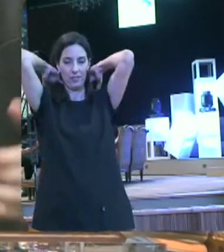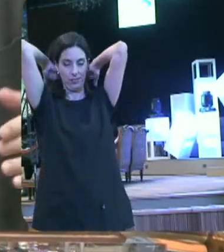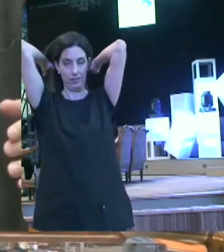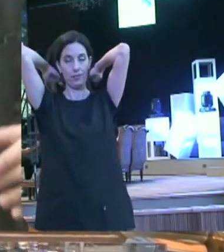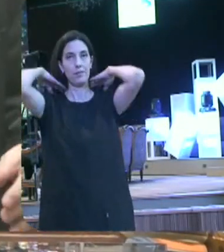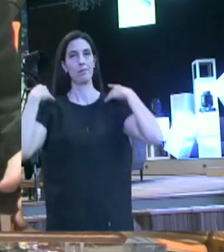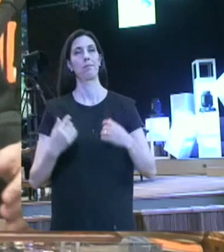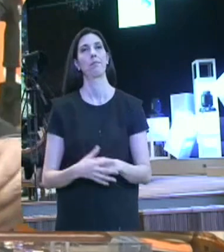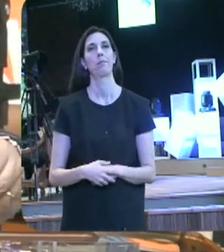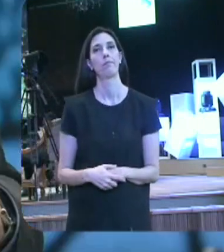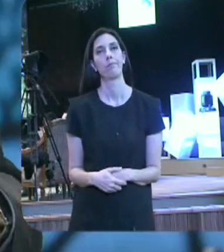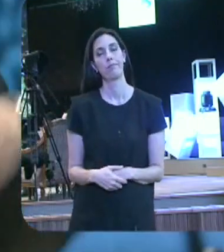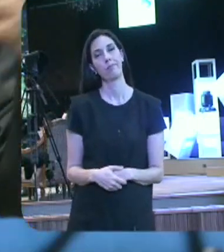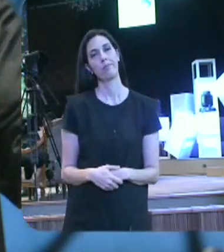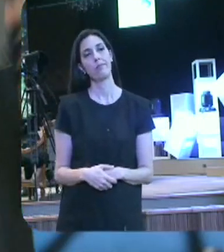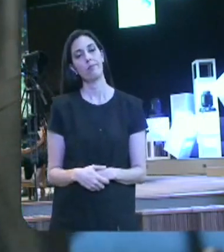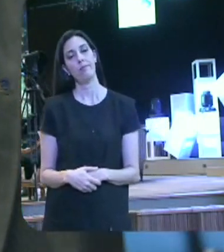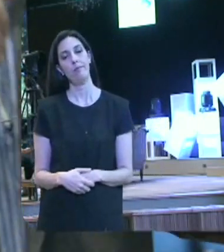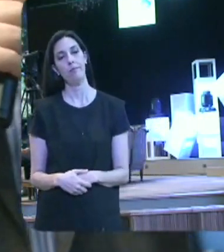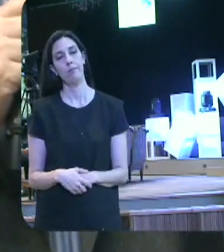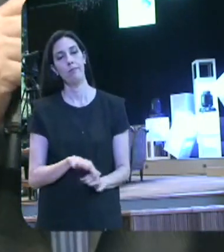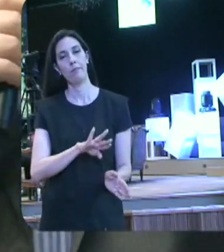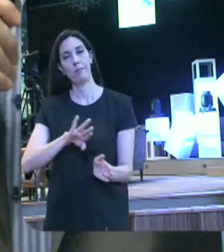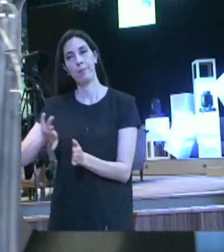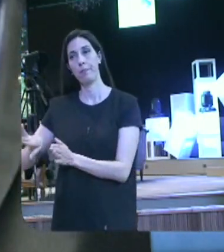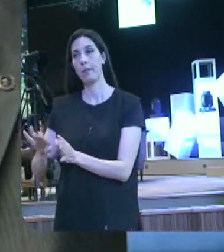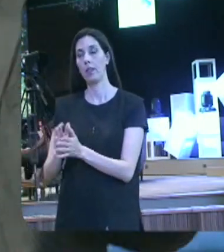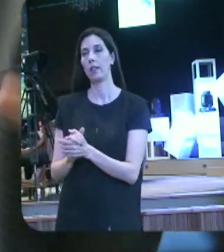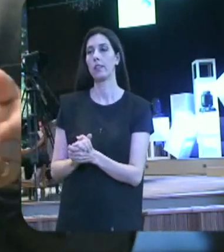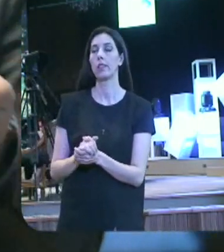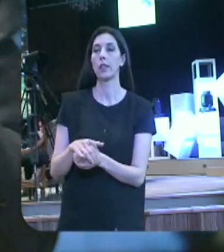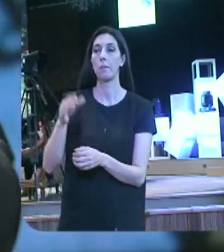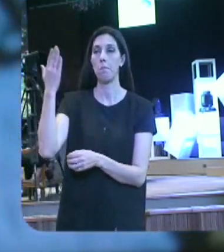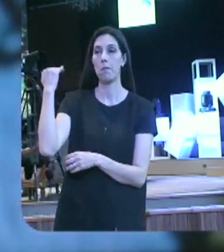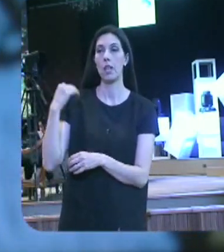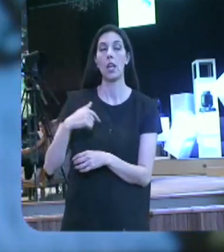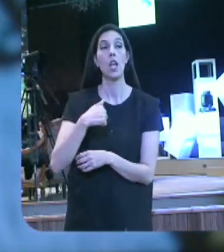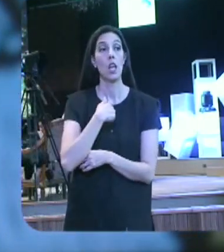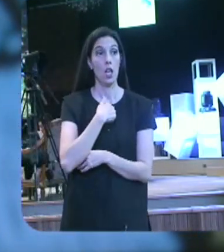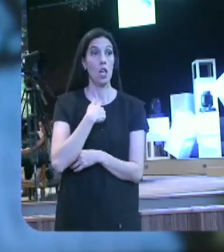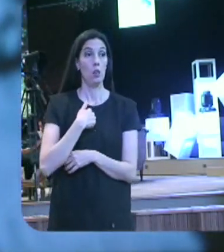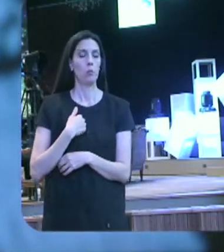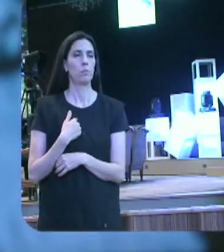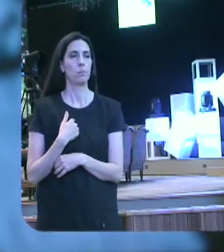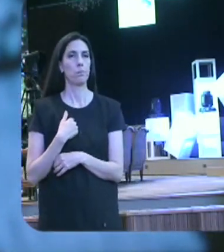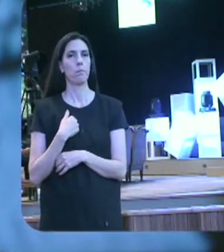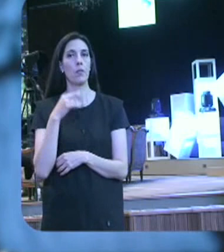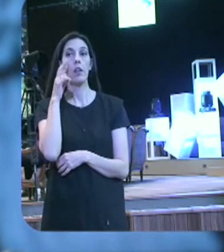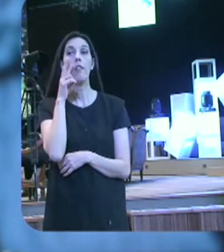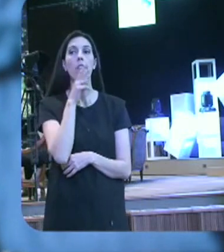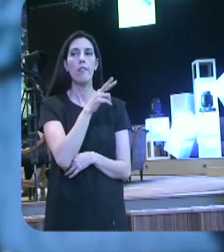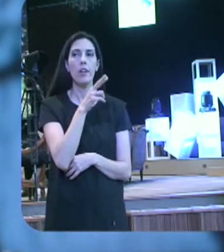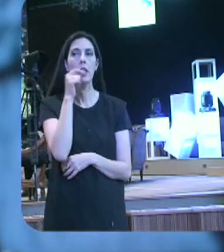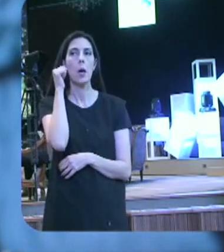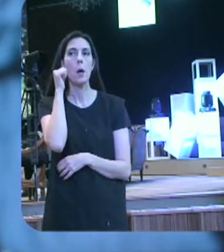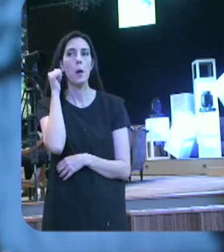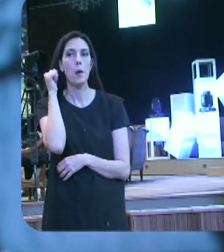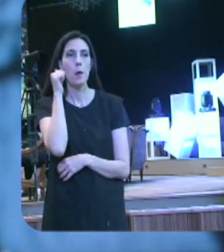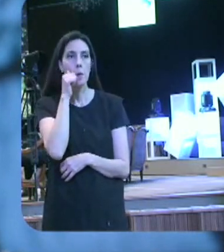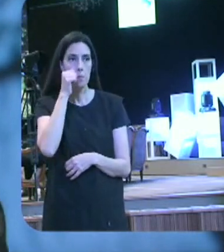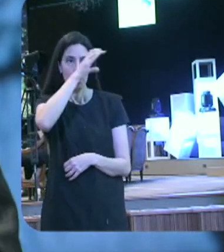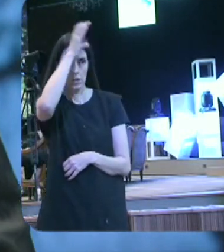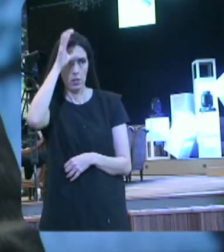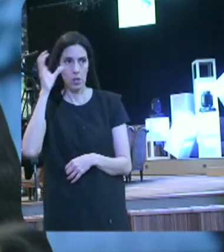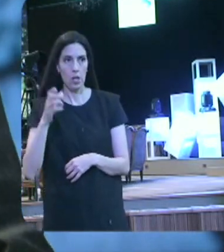Eu pude assistir o parto do Michel e da Kelly,